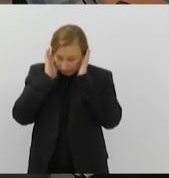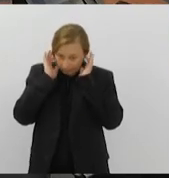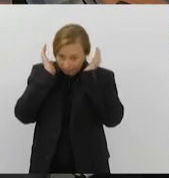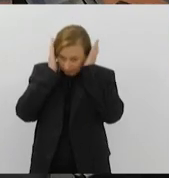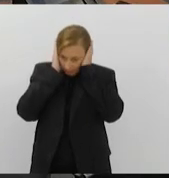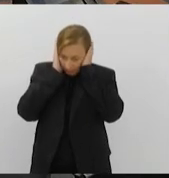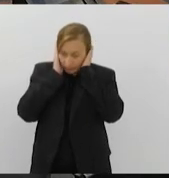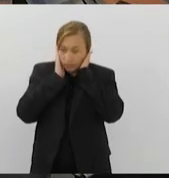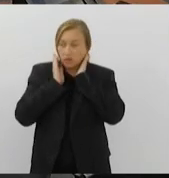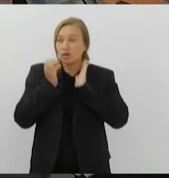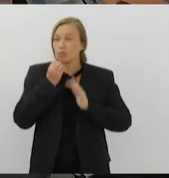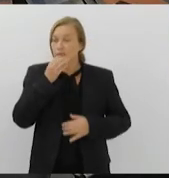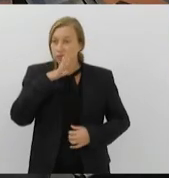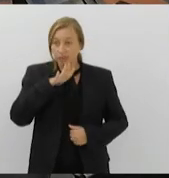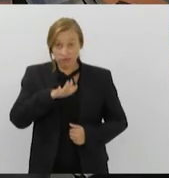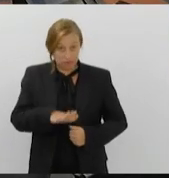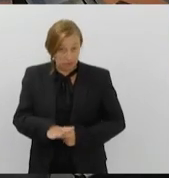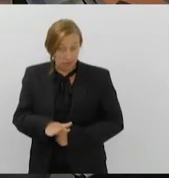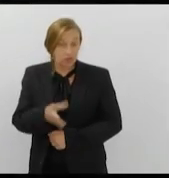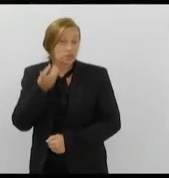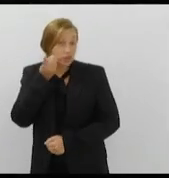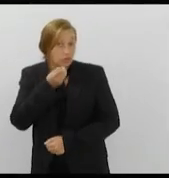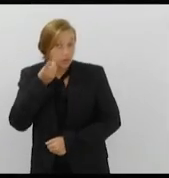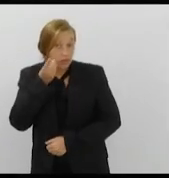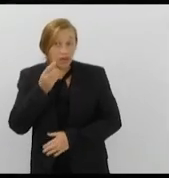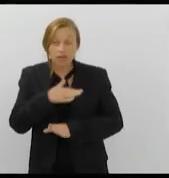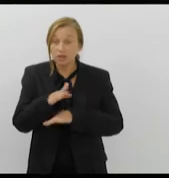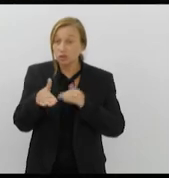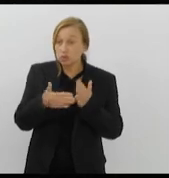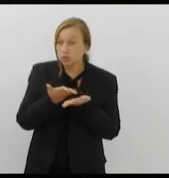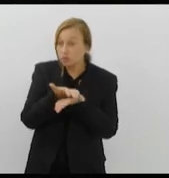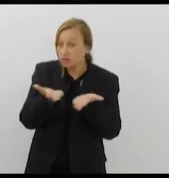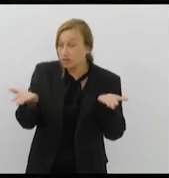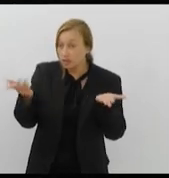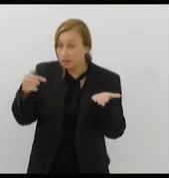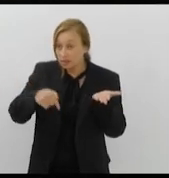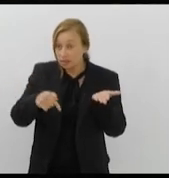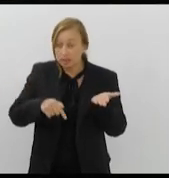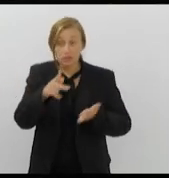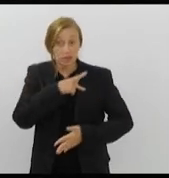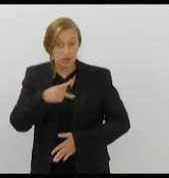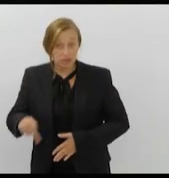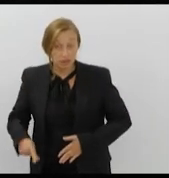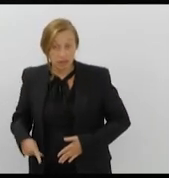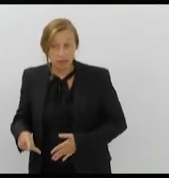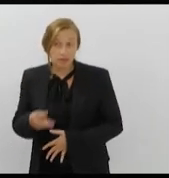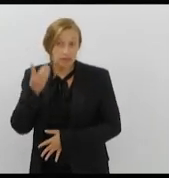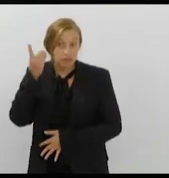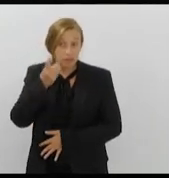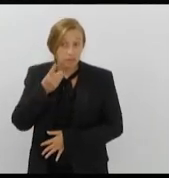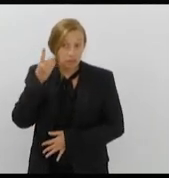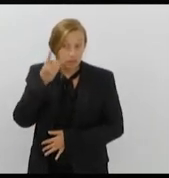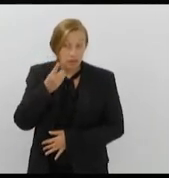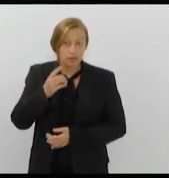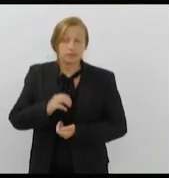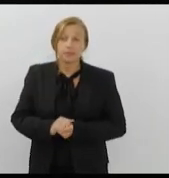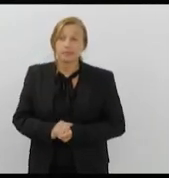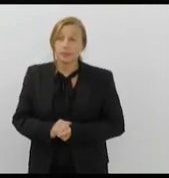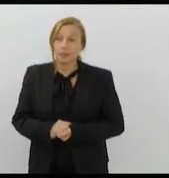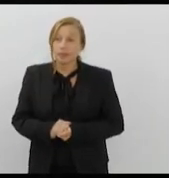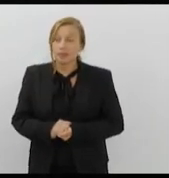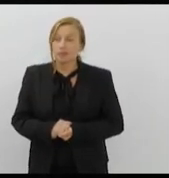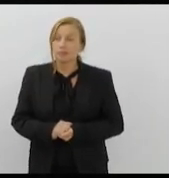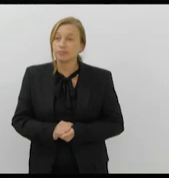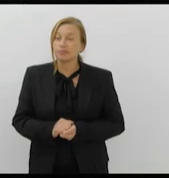Boa tarde, nobre presidente, boa tarde a todos os parlamentares presentes, boa tarde, meu amigo e deputado Jair Bittencourt, a todos aqueles que nos assistem pela